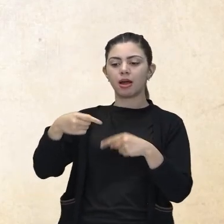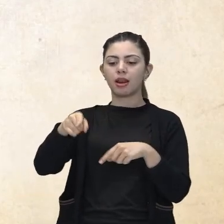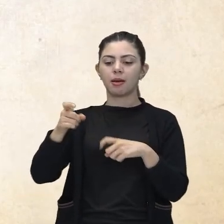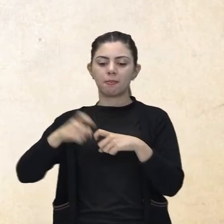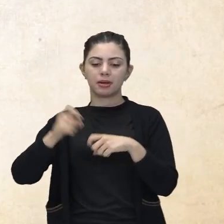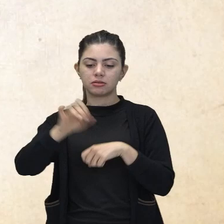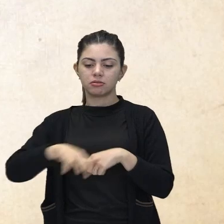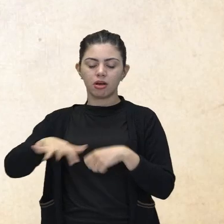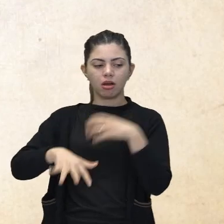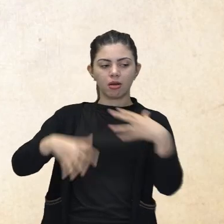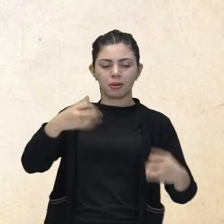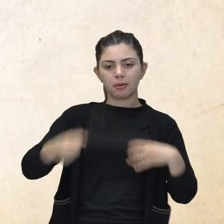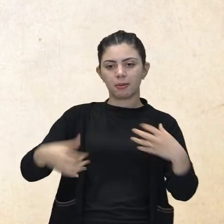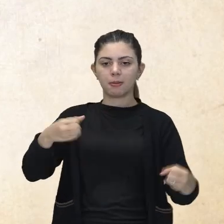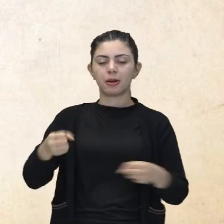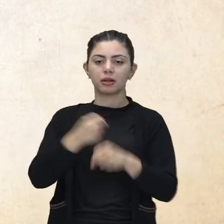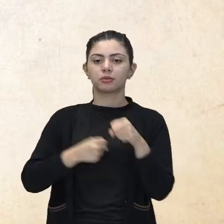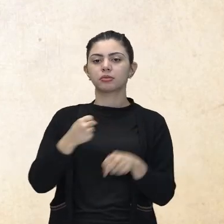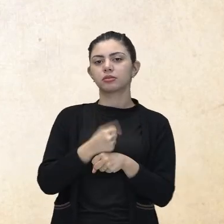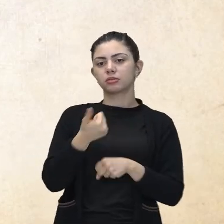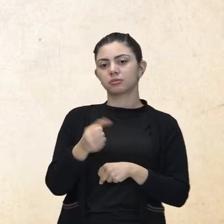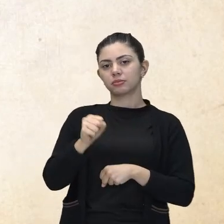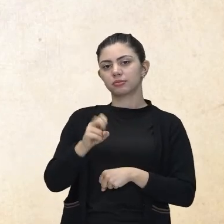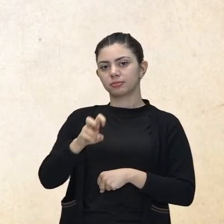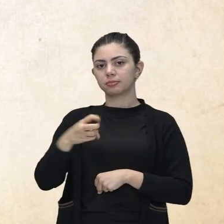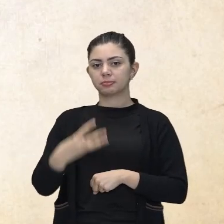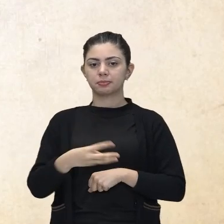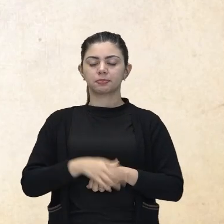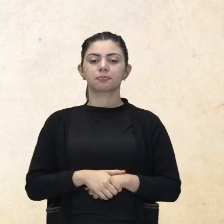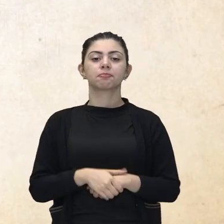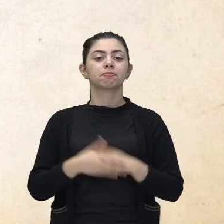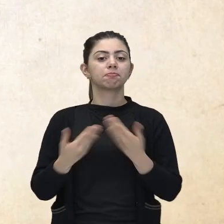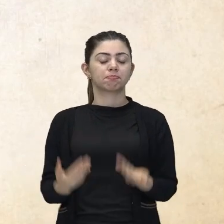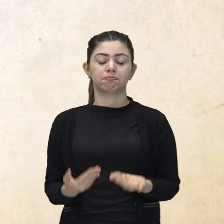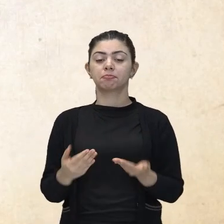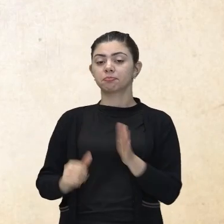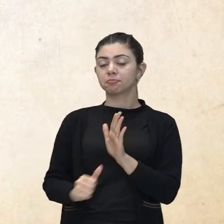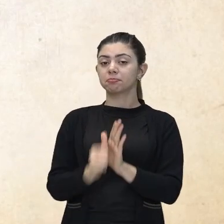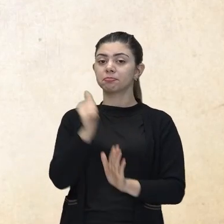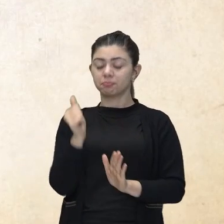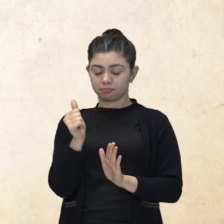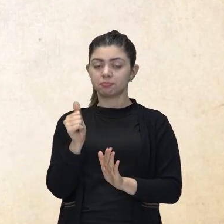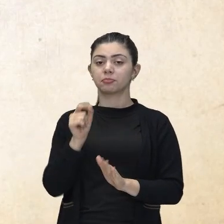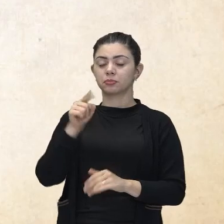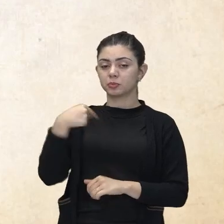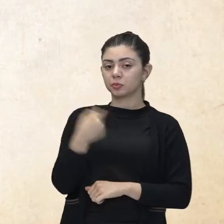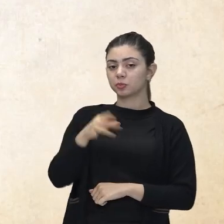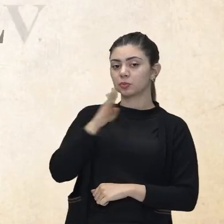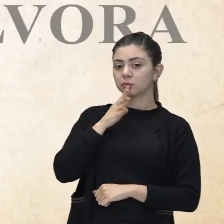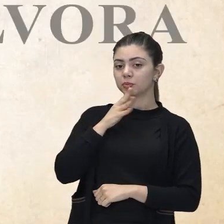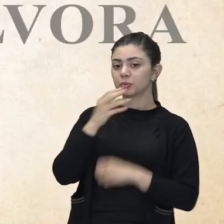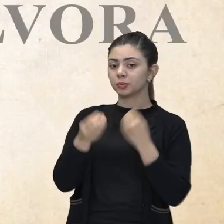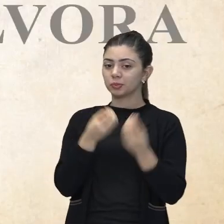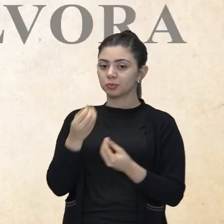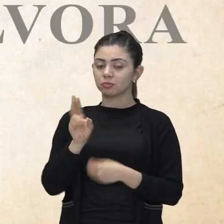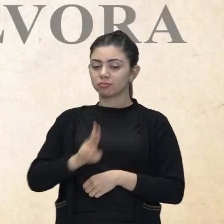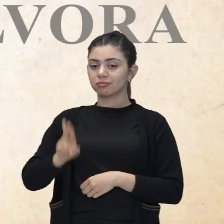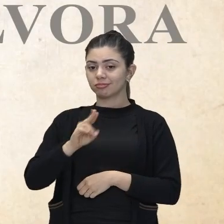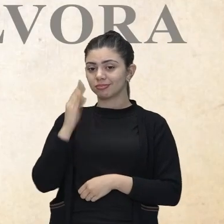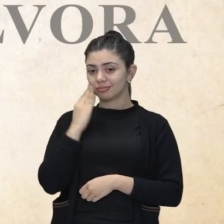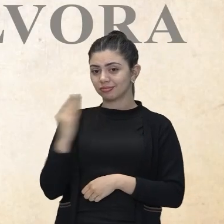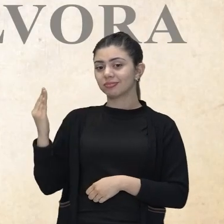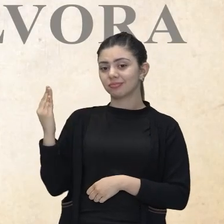medicina por volta de 1853. A única anestesia conhecida até o momento era feita à base de álcool e